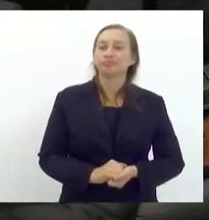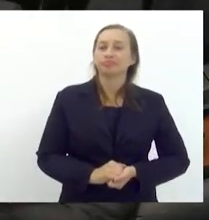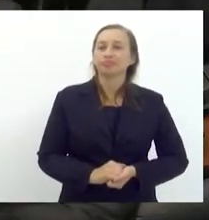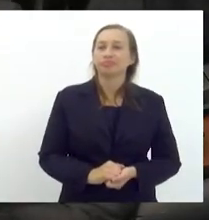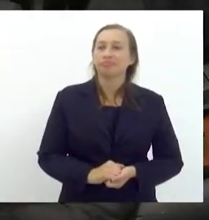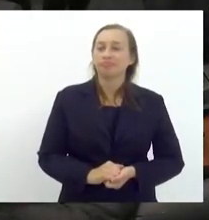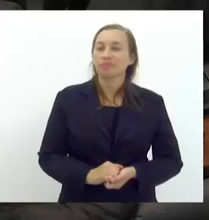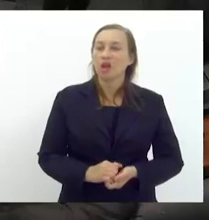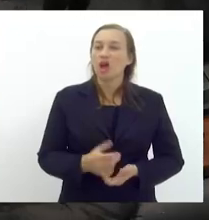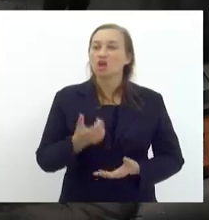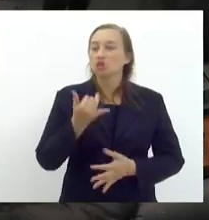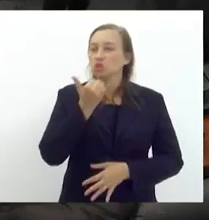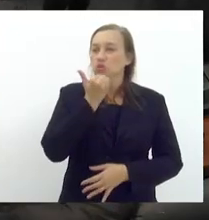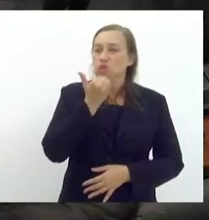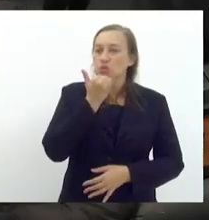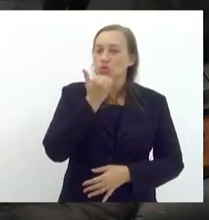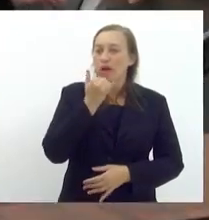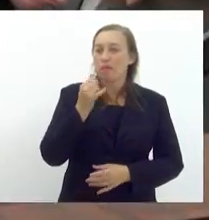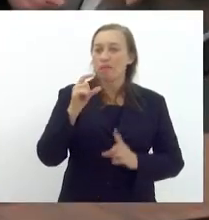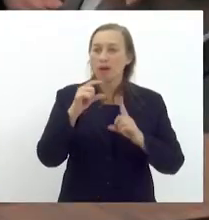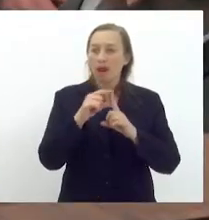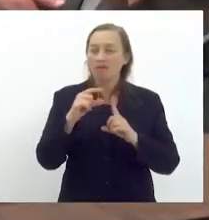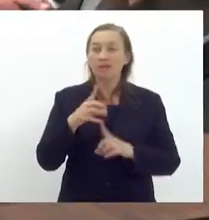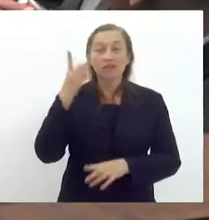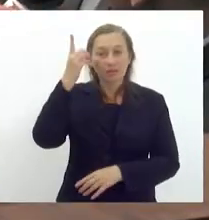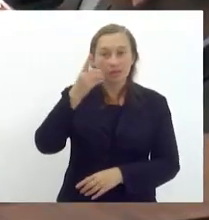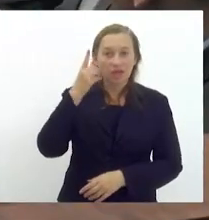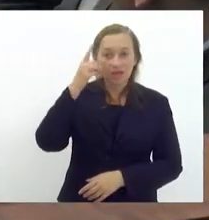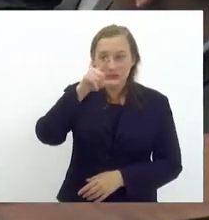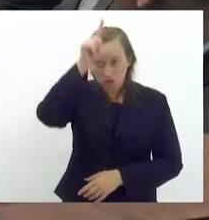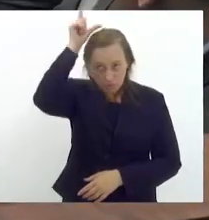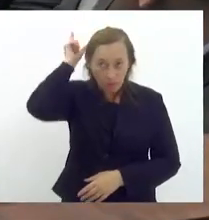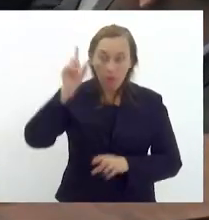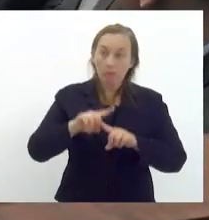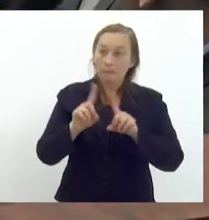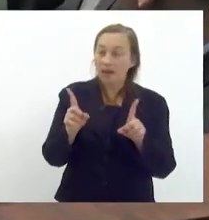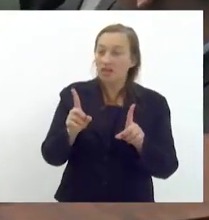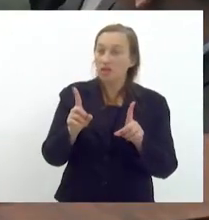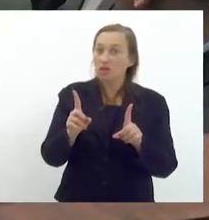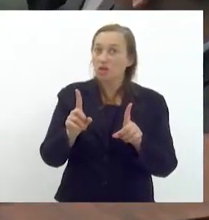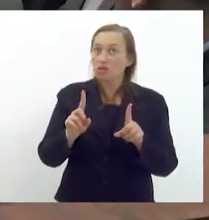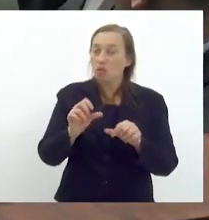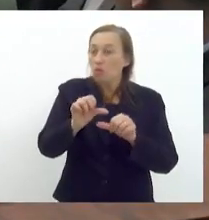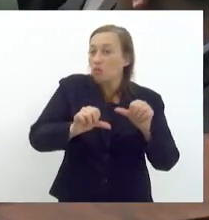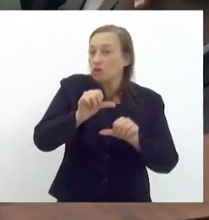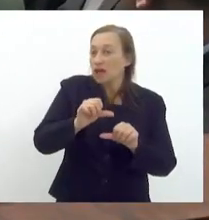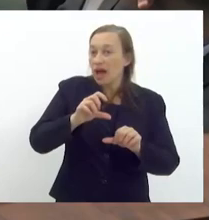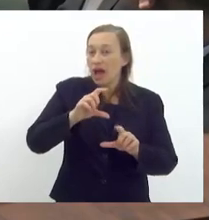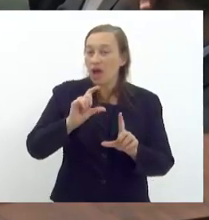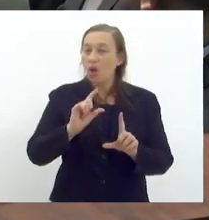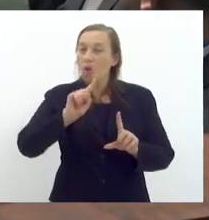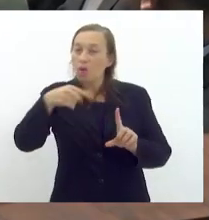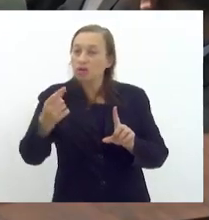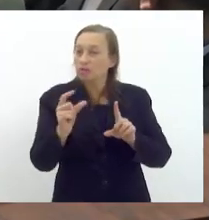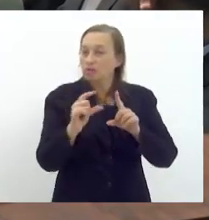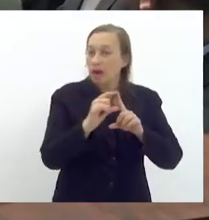desculpe a palavra deputados Paulo mas é uma outra terminologia